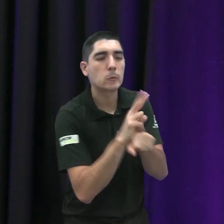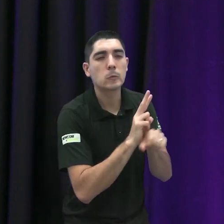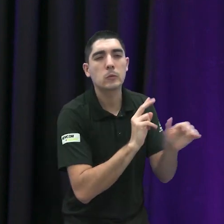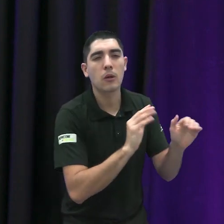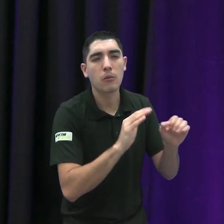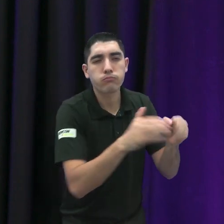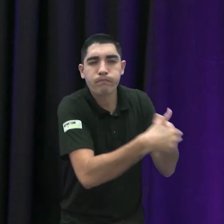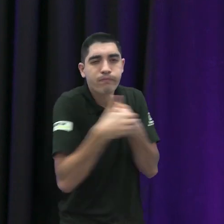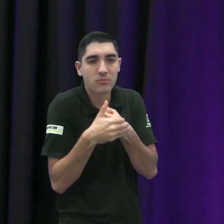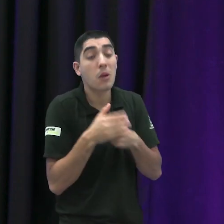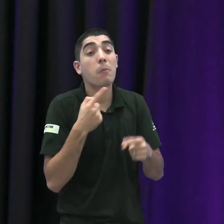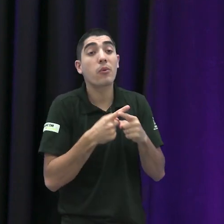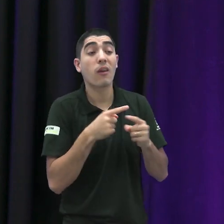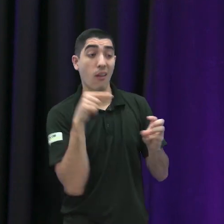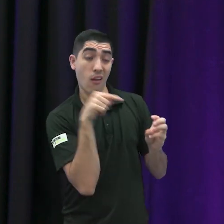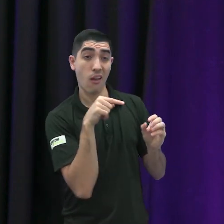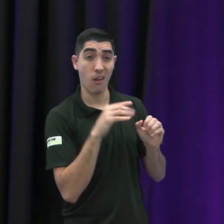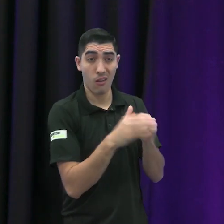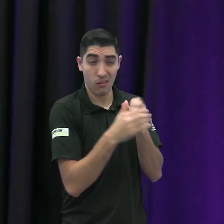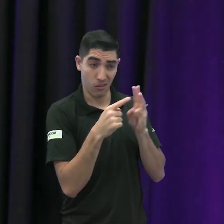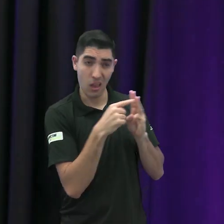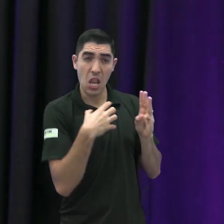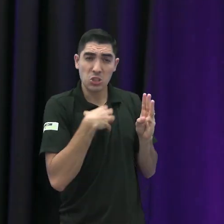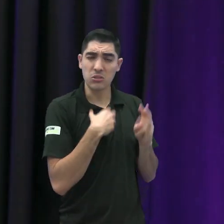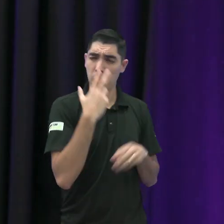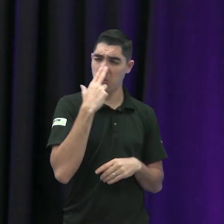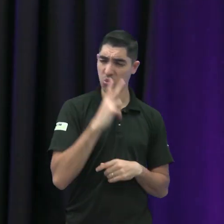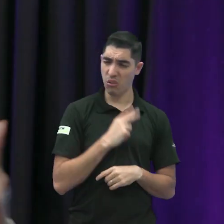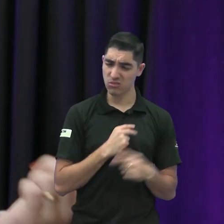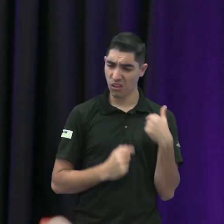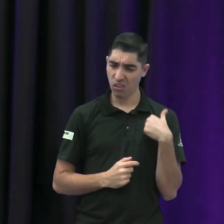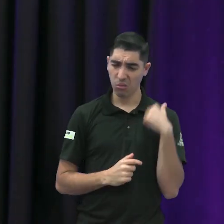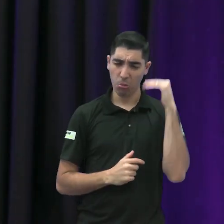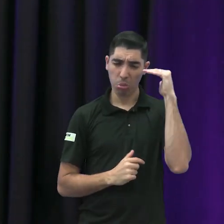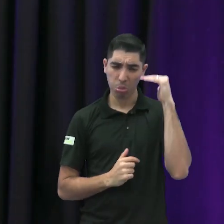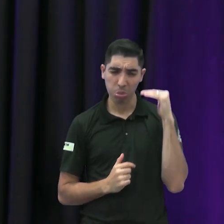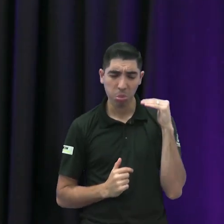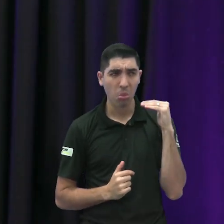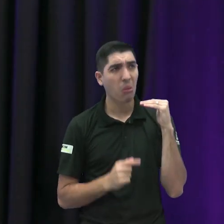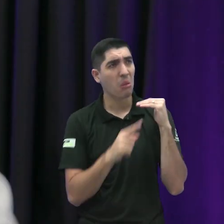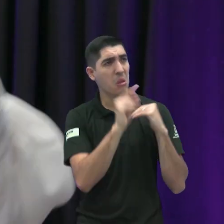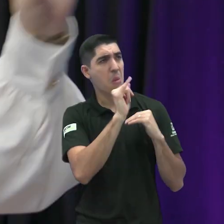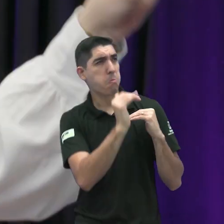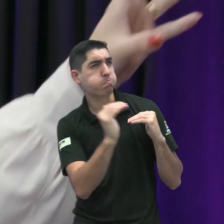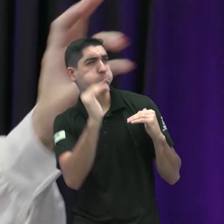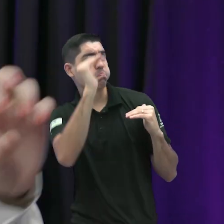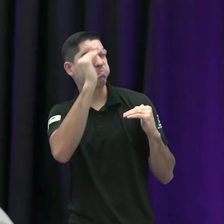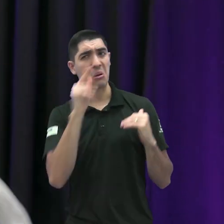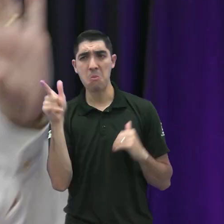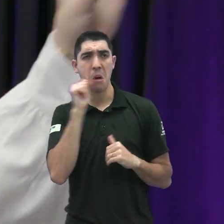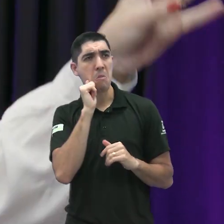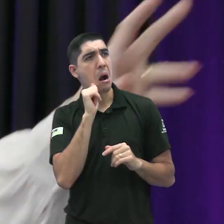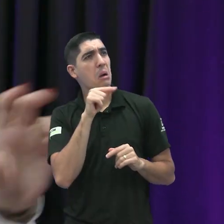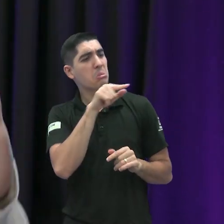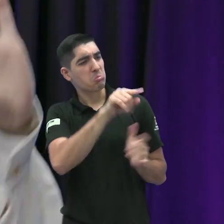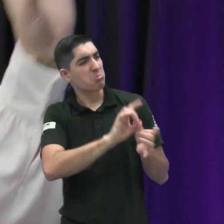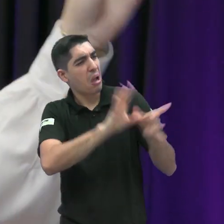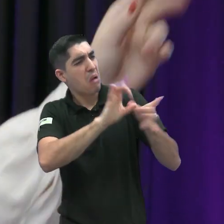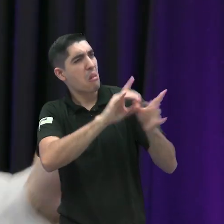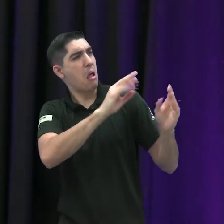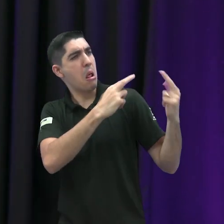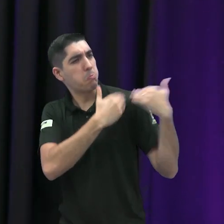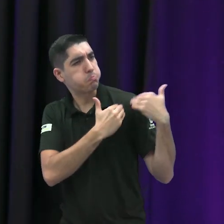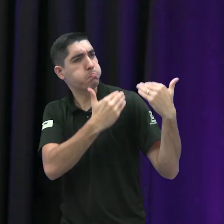ainda. E muitas vezes essa caçula, às vezes, fica se sentindo até inferior aos irmãos, porque a mãe, né, delega funções para o